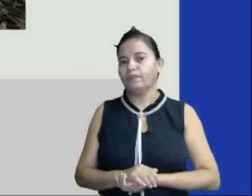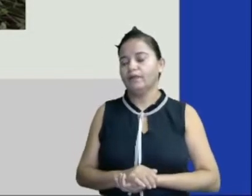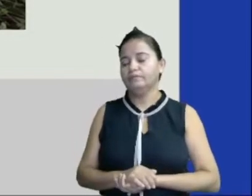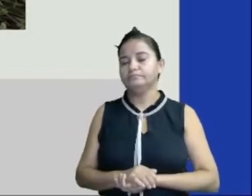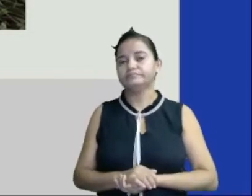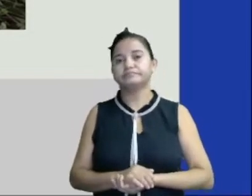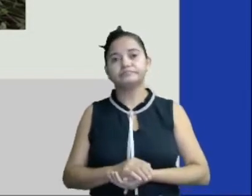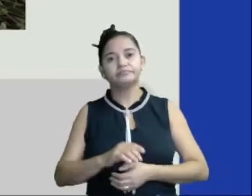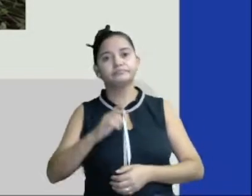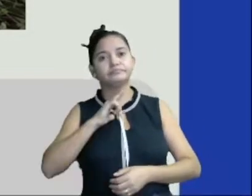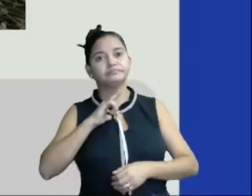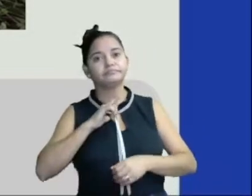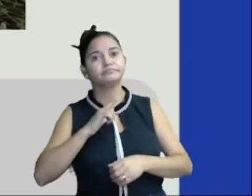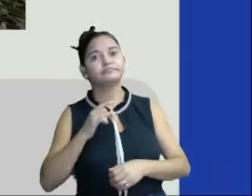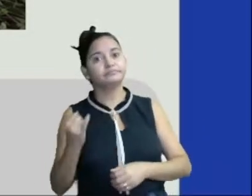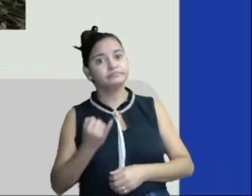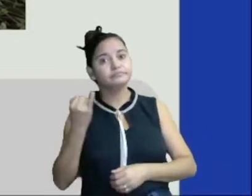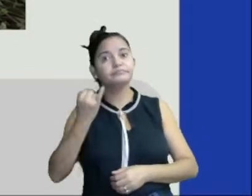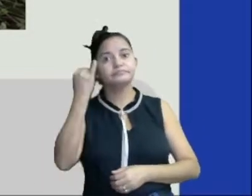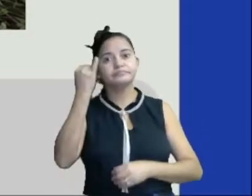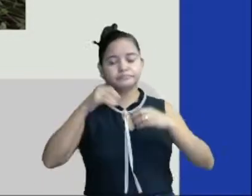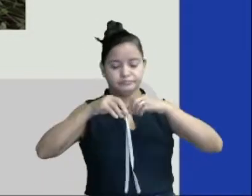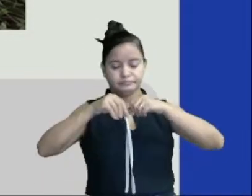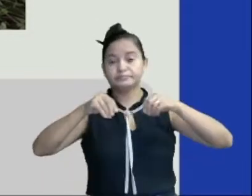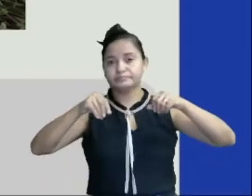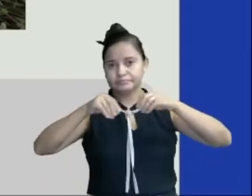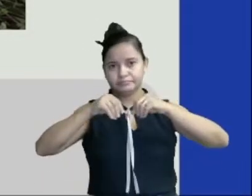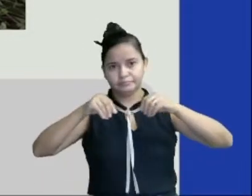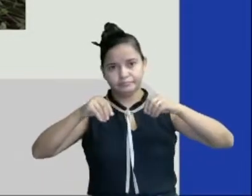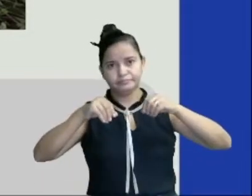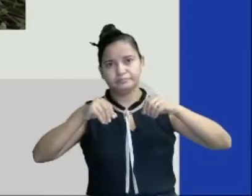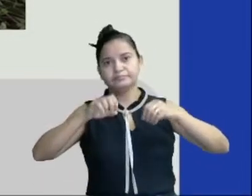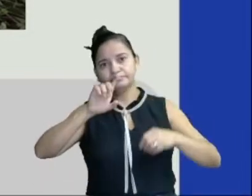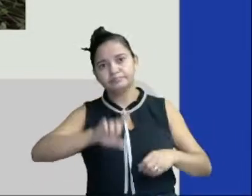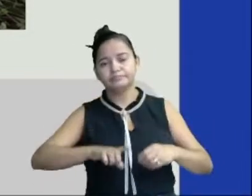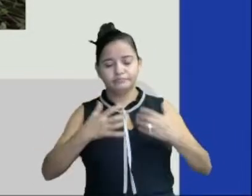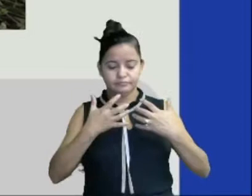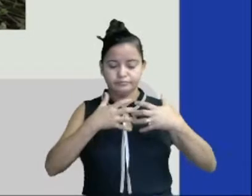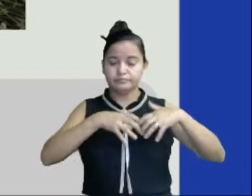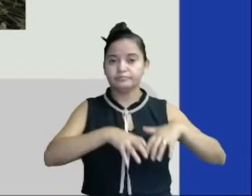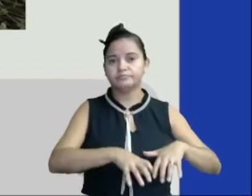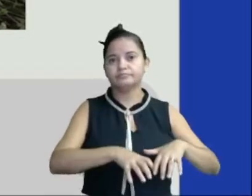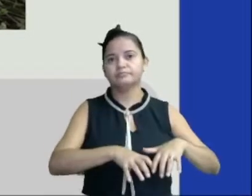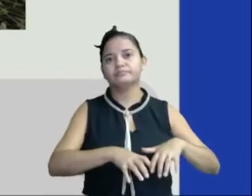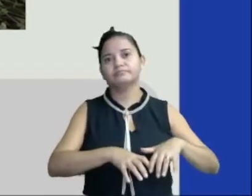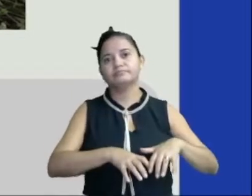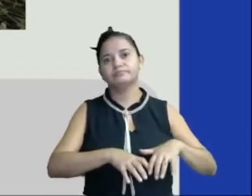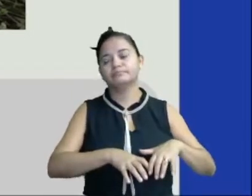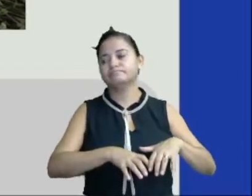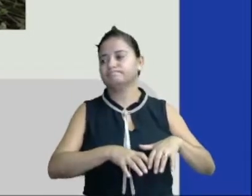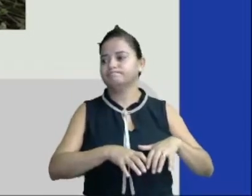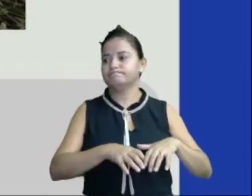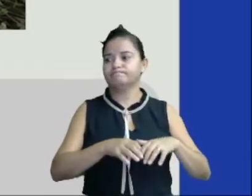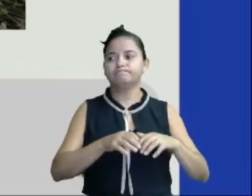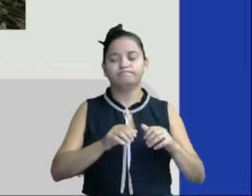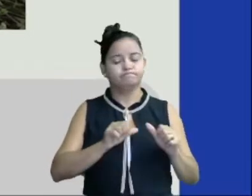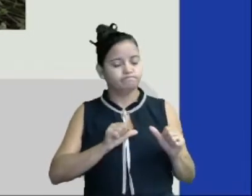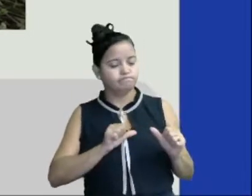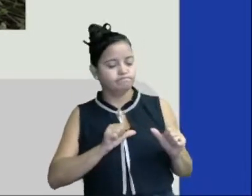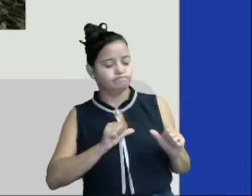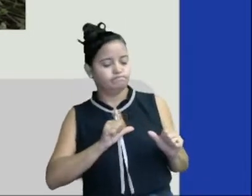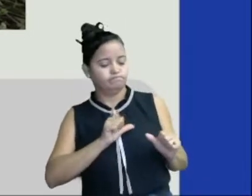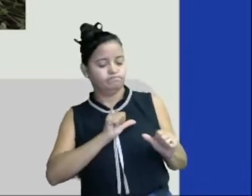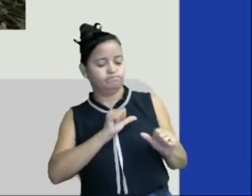extremamente importante é que o nosso solo ele é um recurso natural renovável, tá certo?